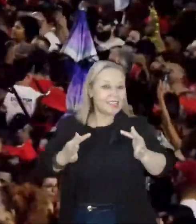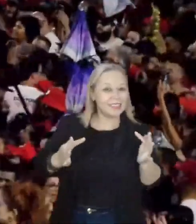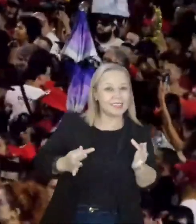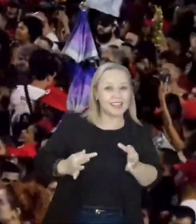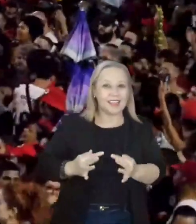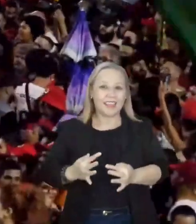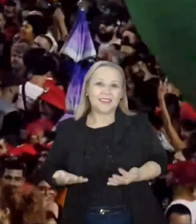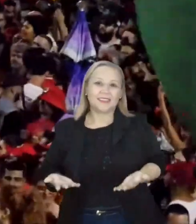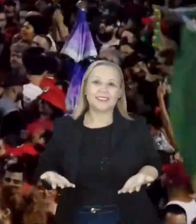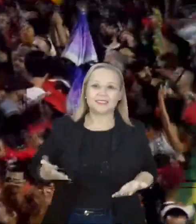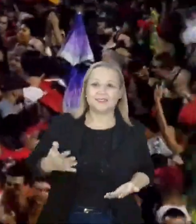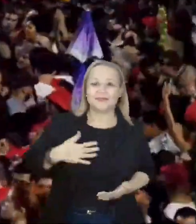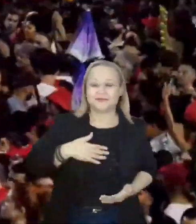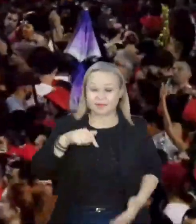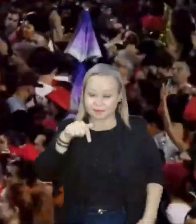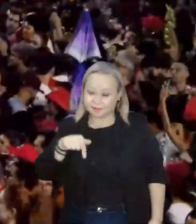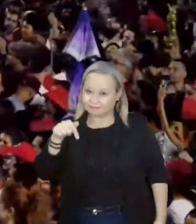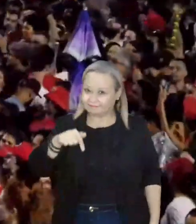feliz. Isso aqui